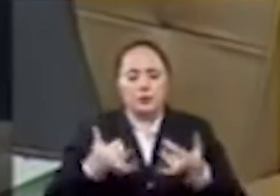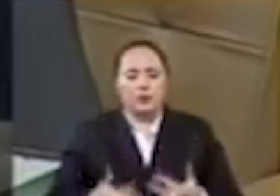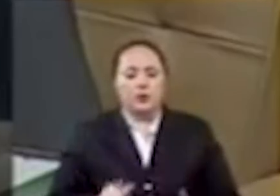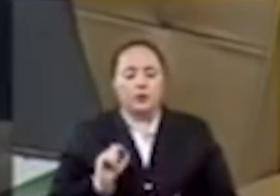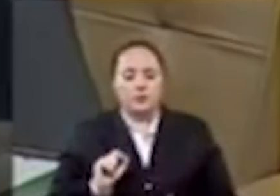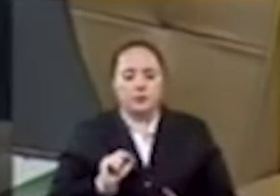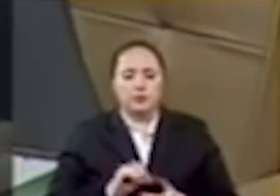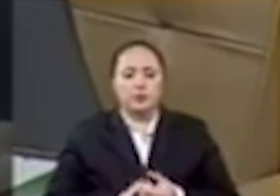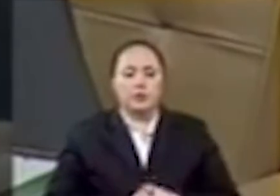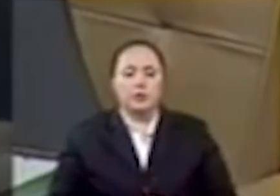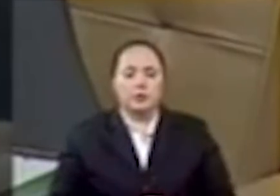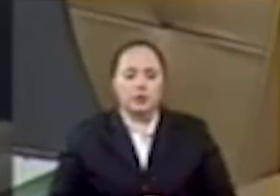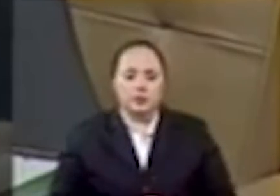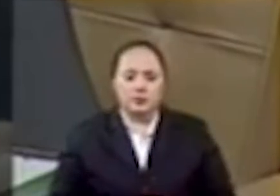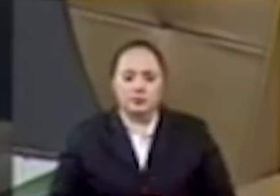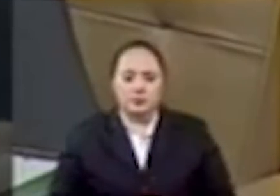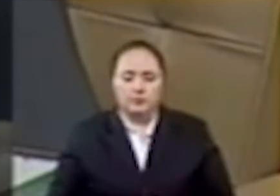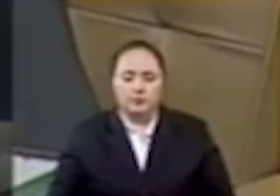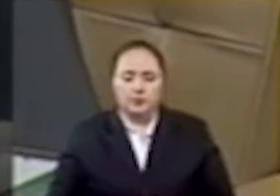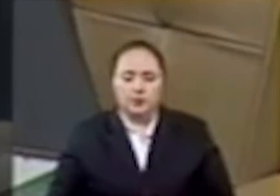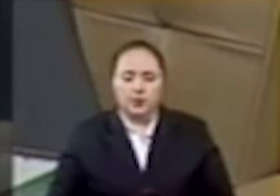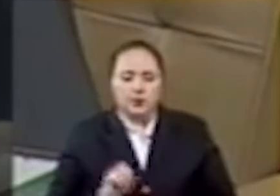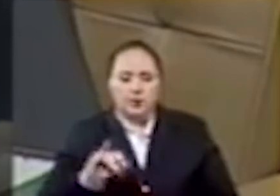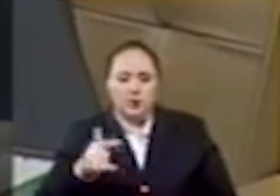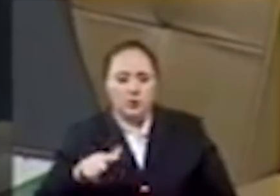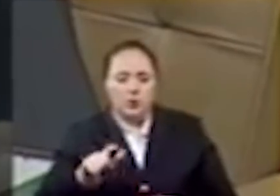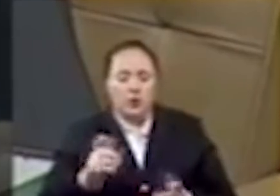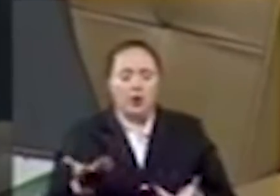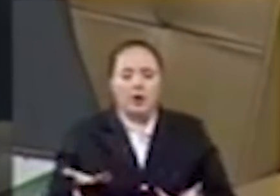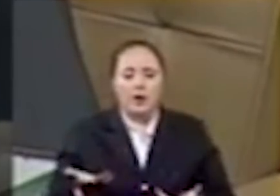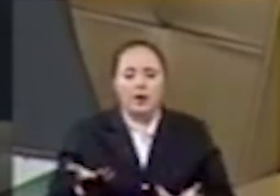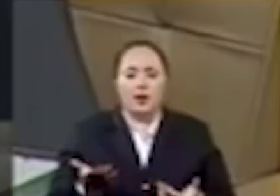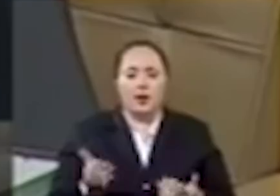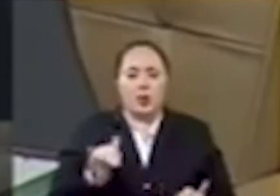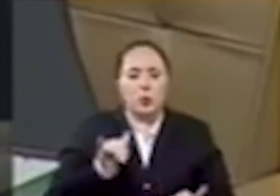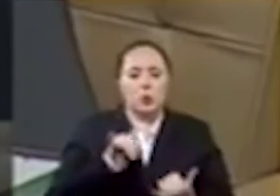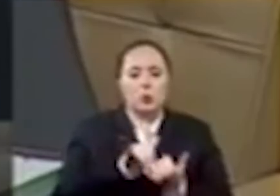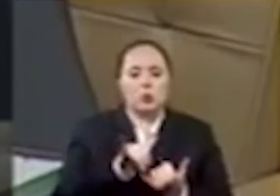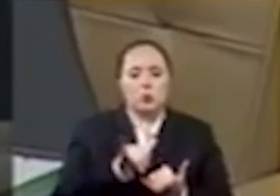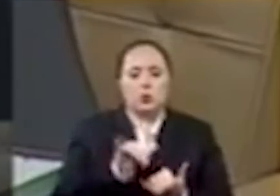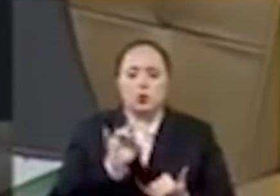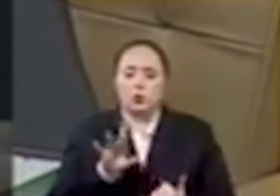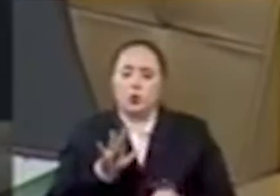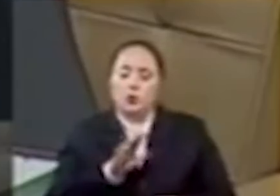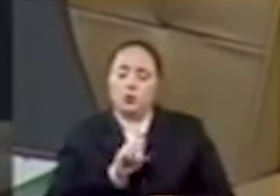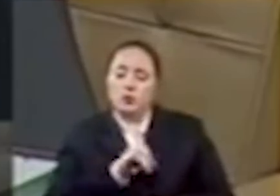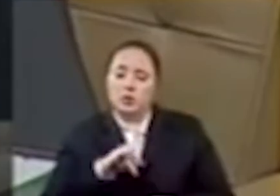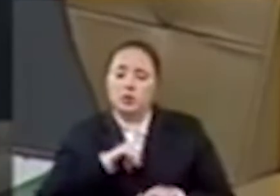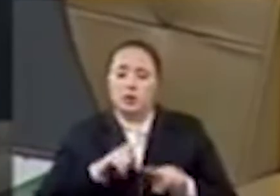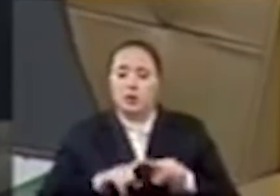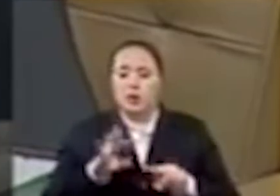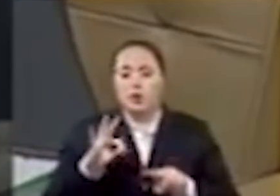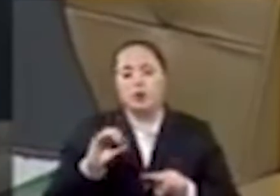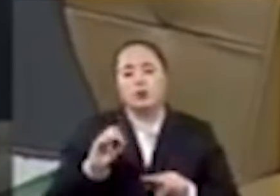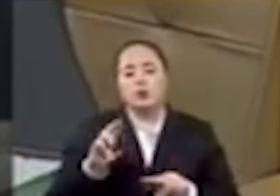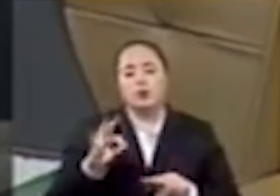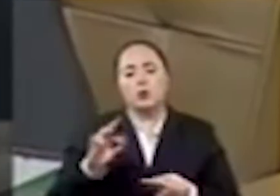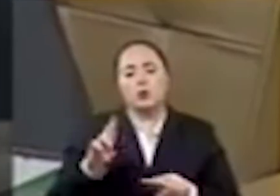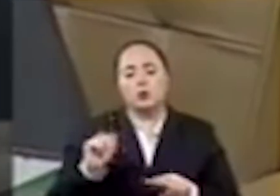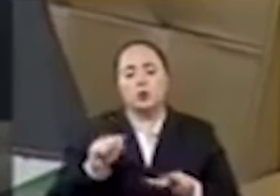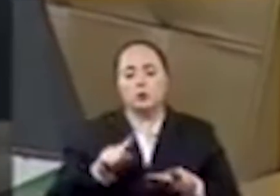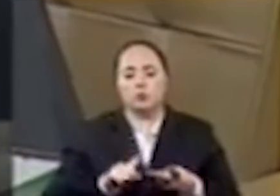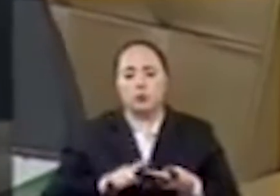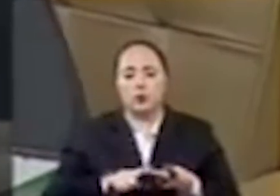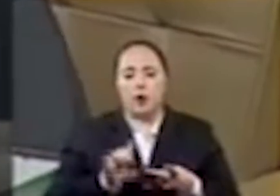a exclusão da possibilidade do indulto nos casos da prática da tortura, do tráfico ilícito de